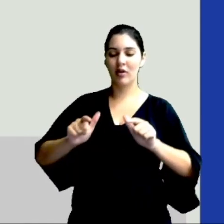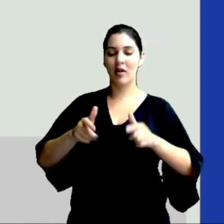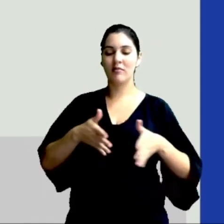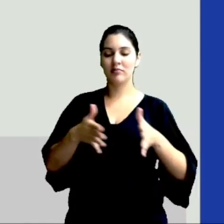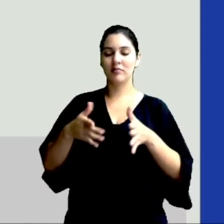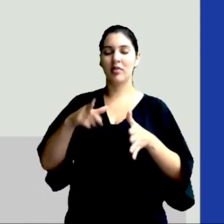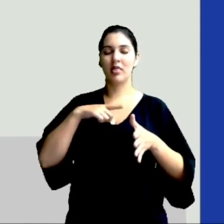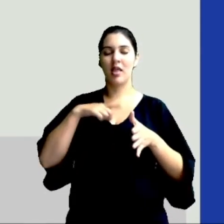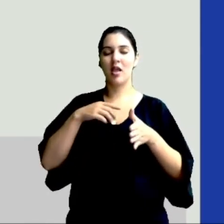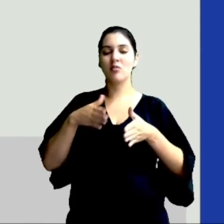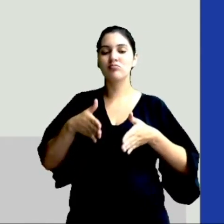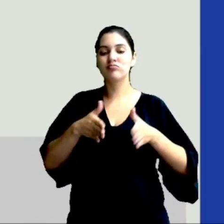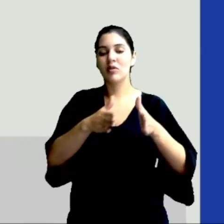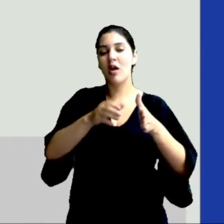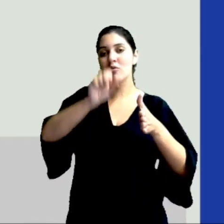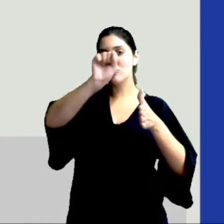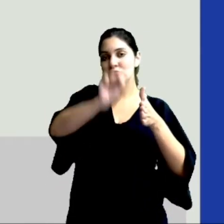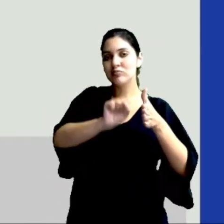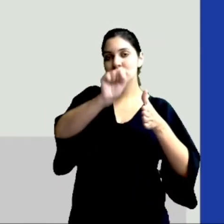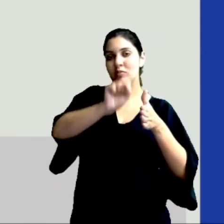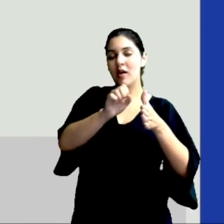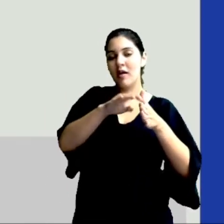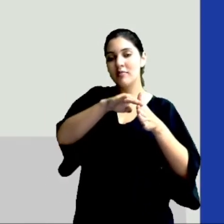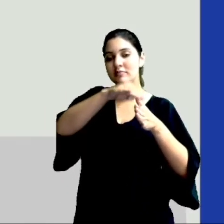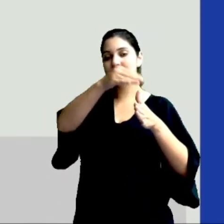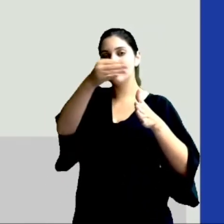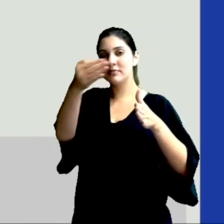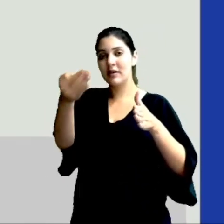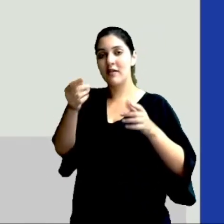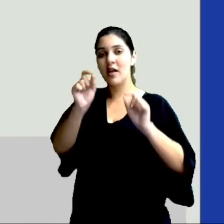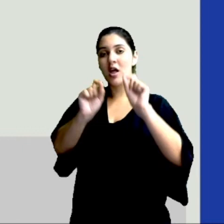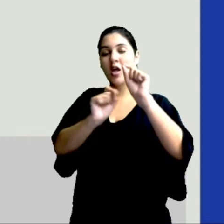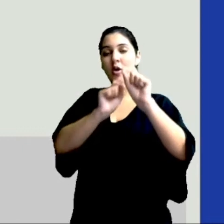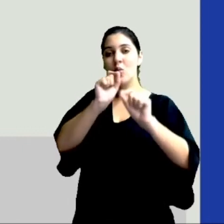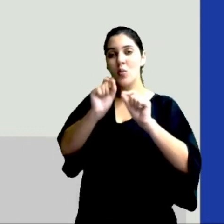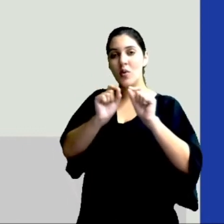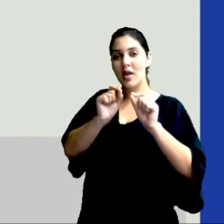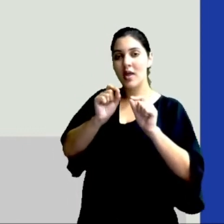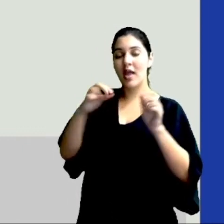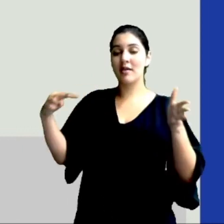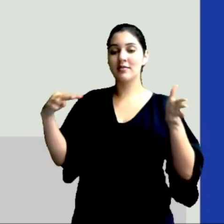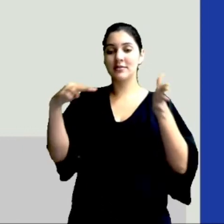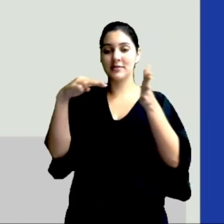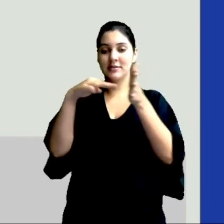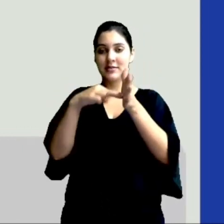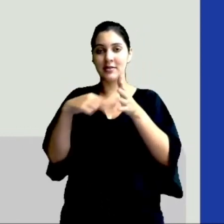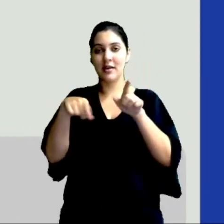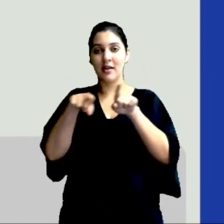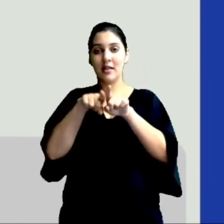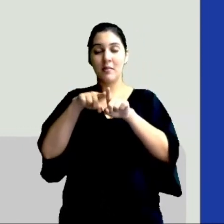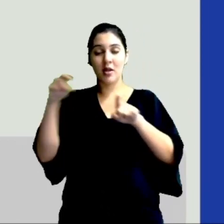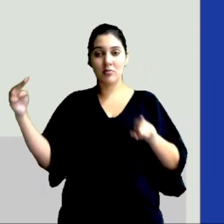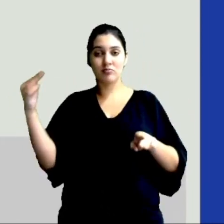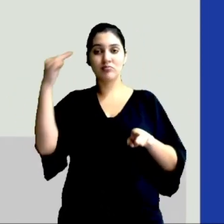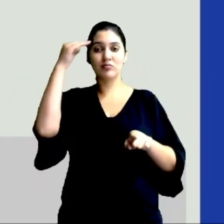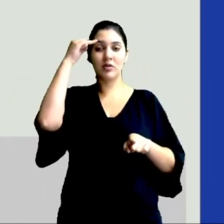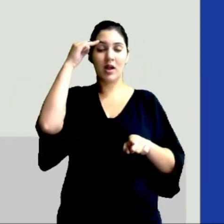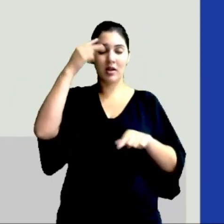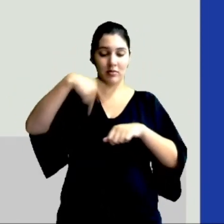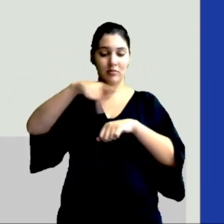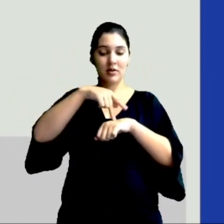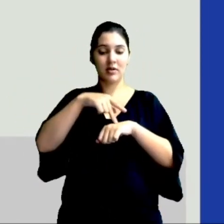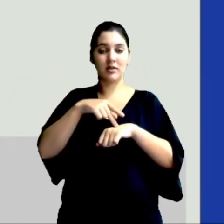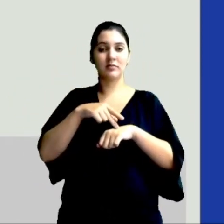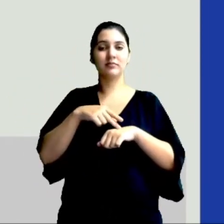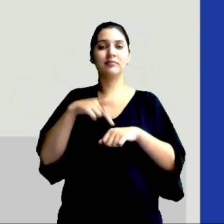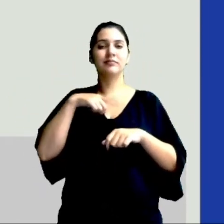direção ao sudoeste e atravessam a Síria e o Iraque, formando neste a histórica e fértil planície